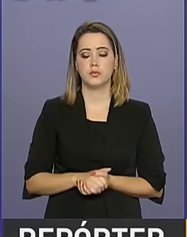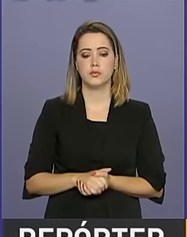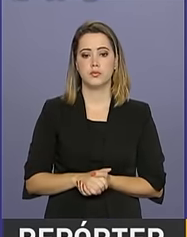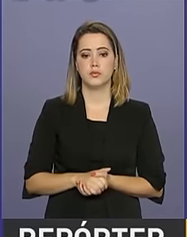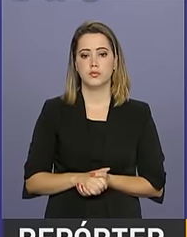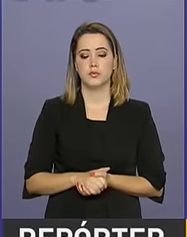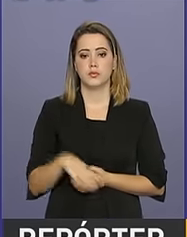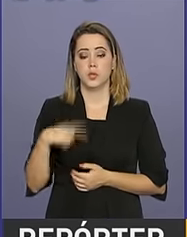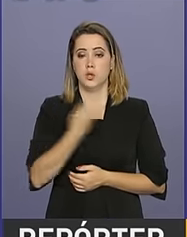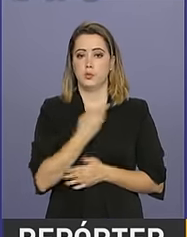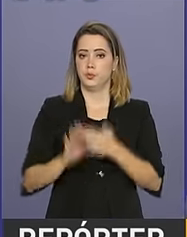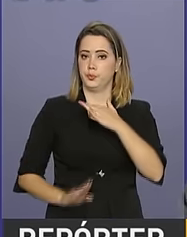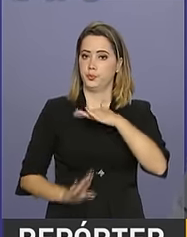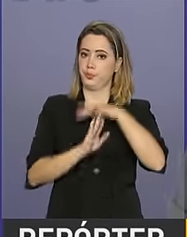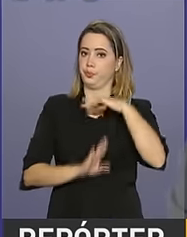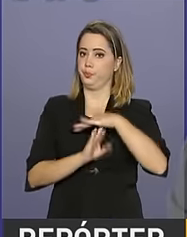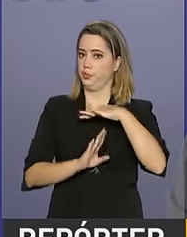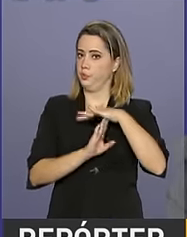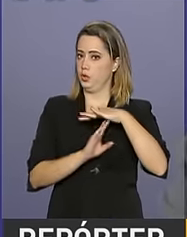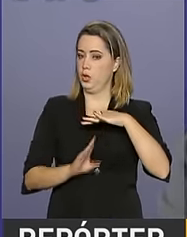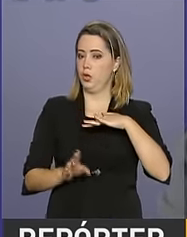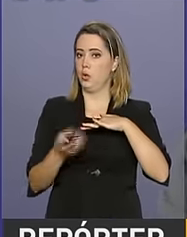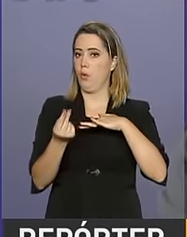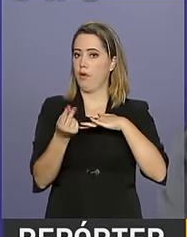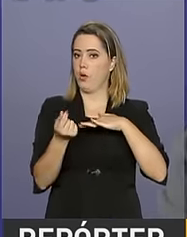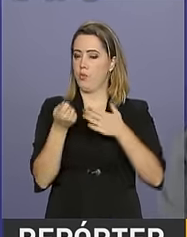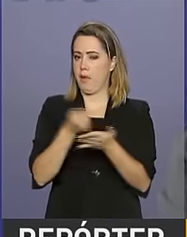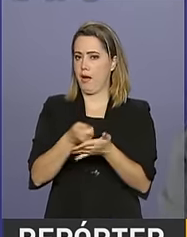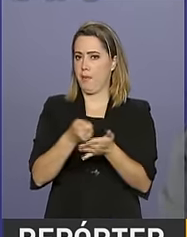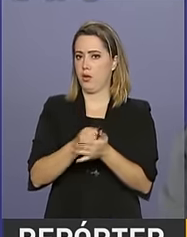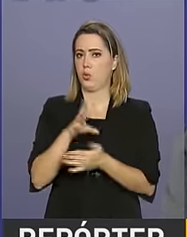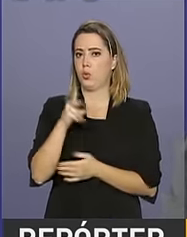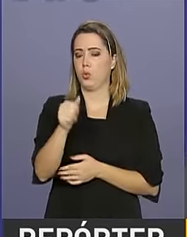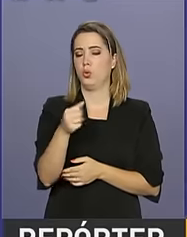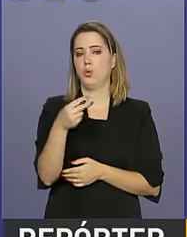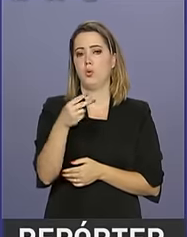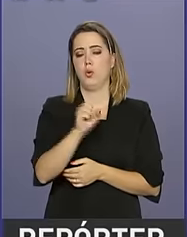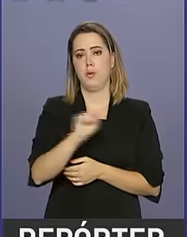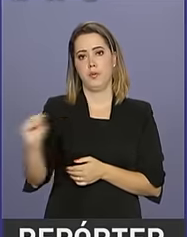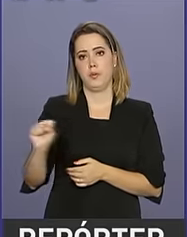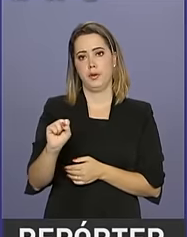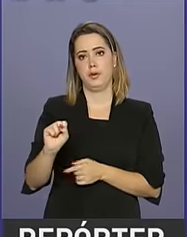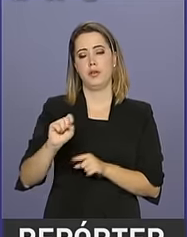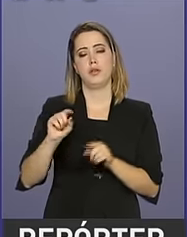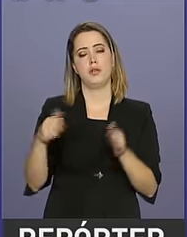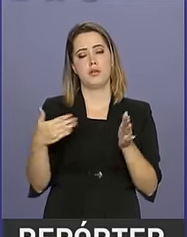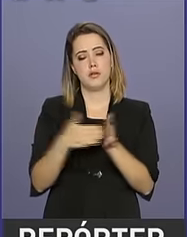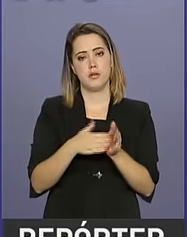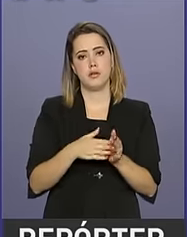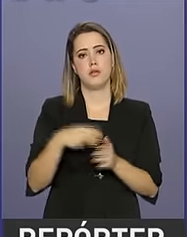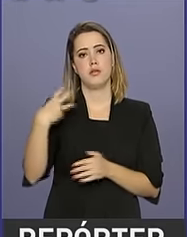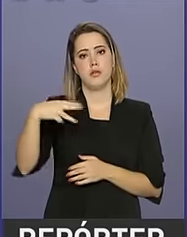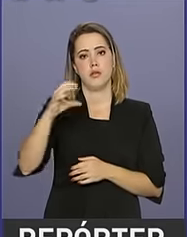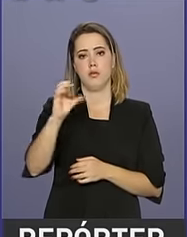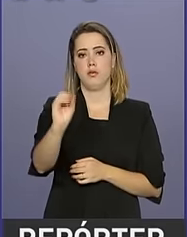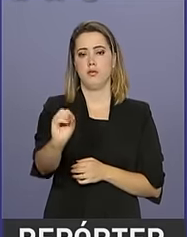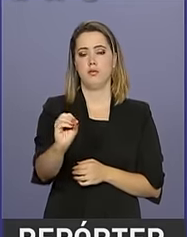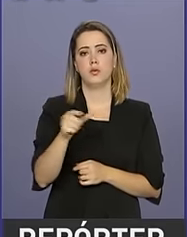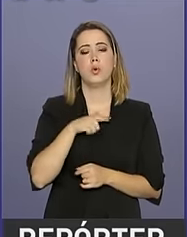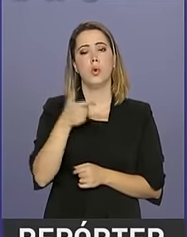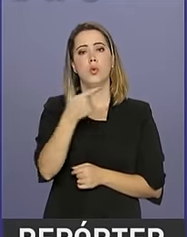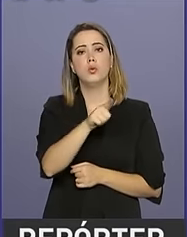esse esse teto de financiamento e teremos até Março outras medidas já na